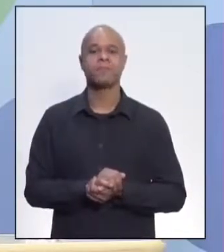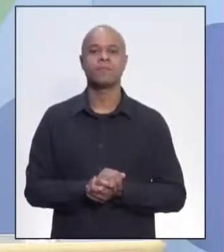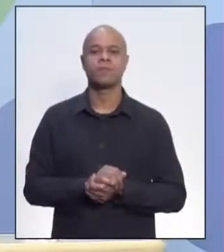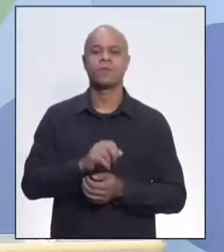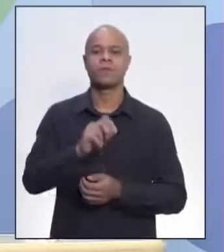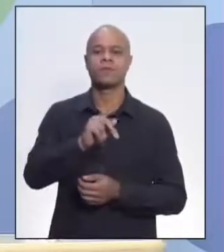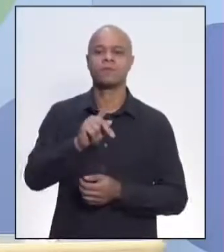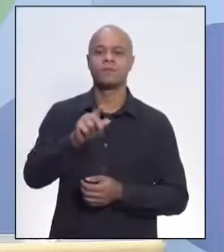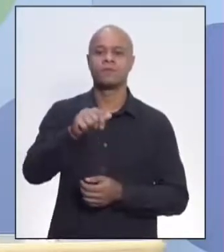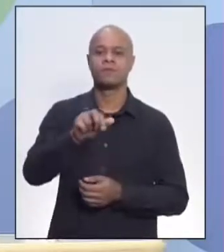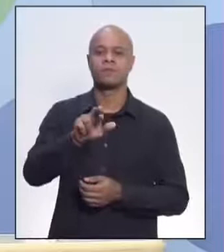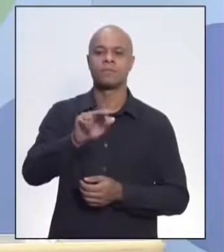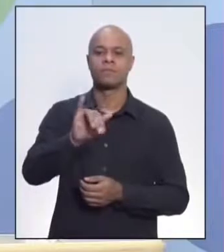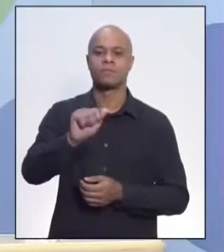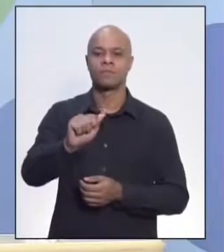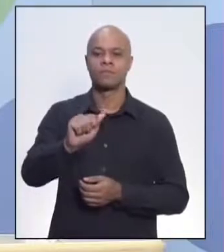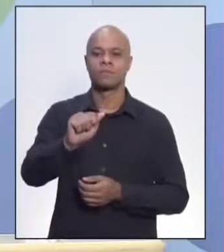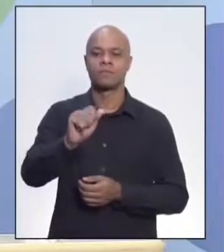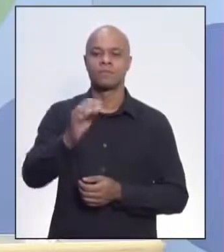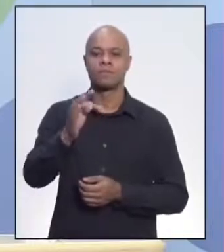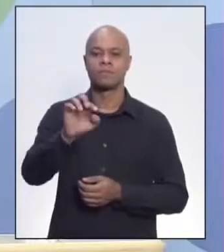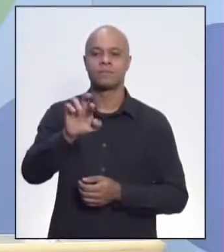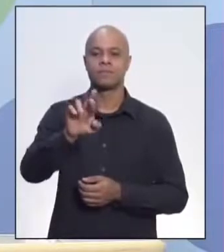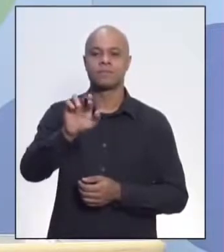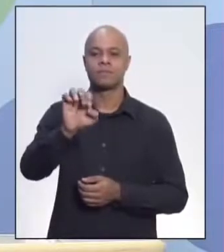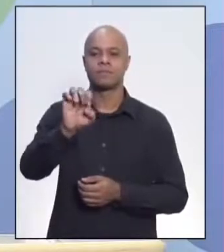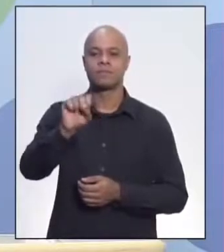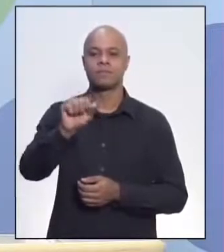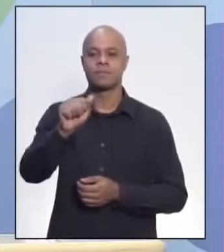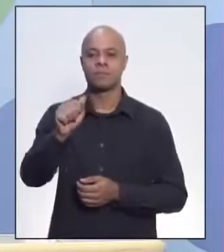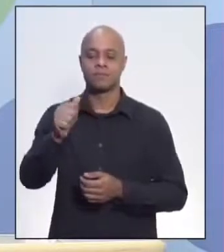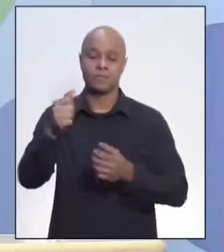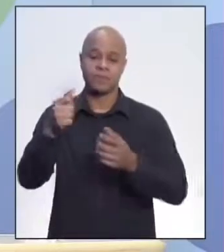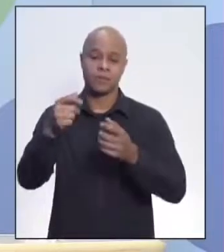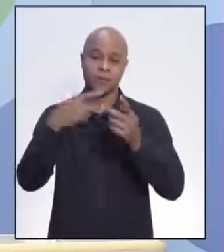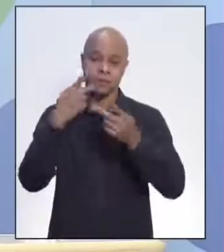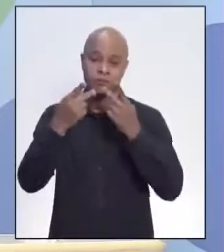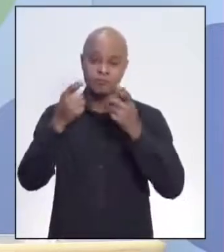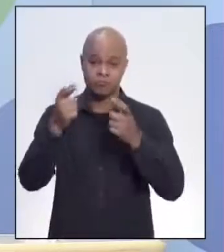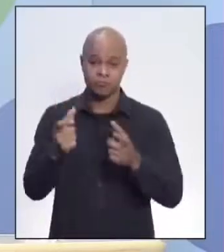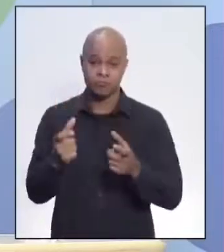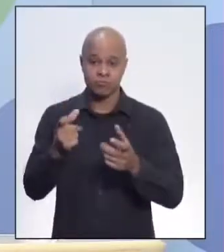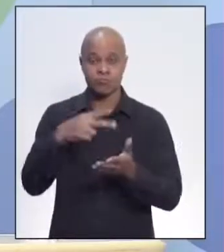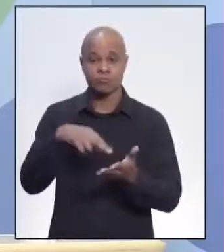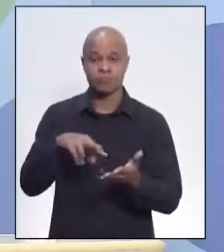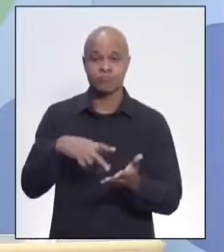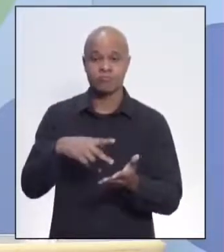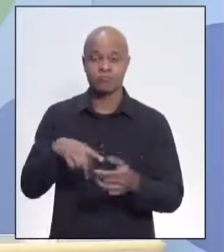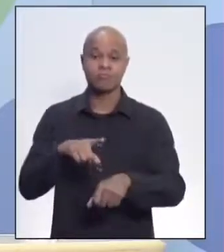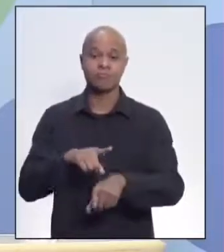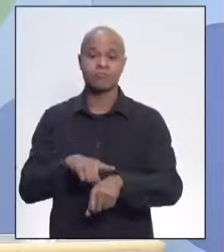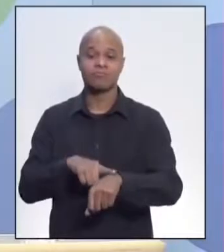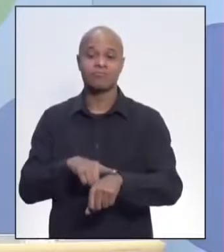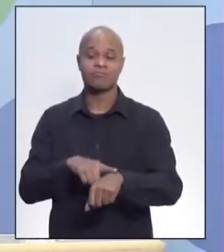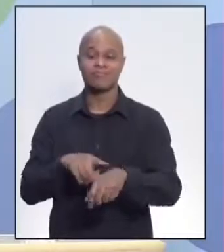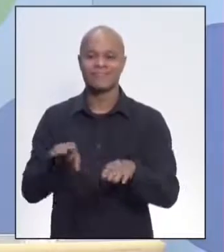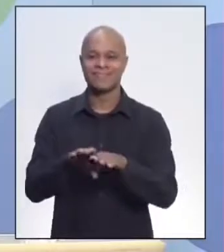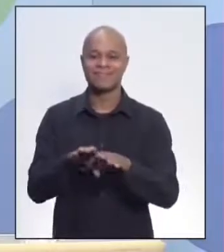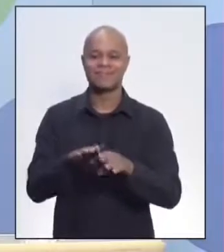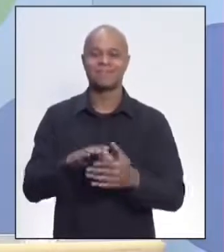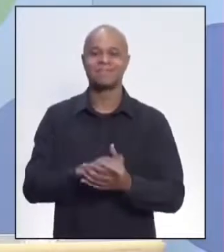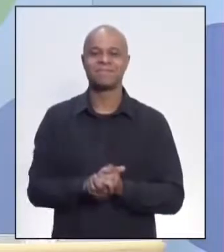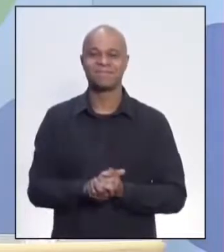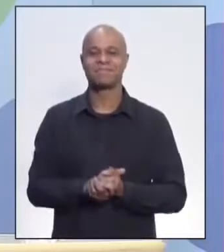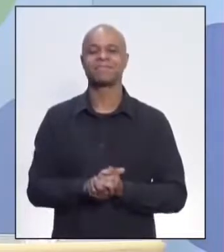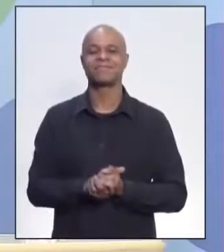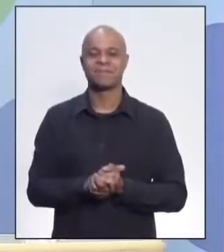Tereza cita que é onde, né, se dança, né, o espaço que é ocupado e o tempo para dançar. A Stephanie também,